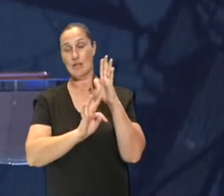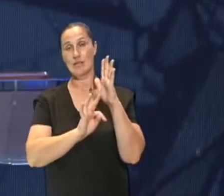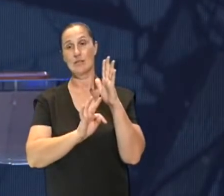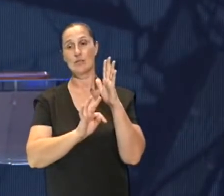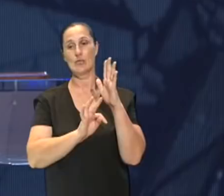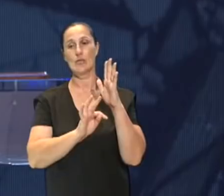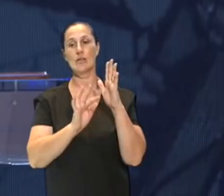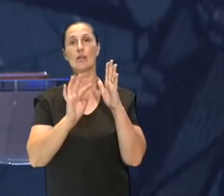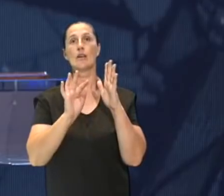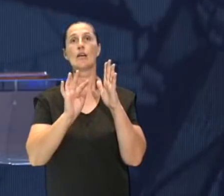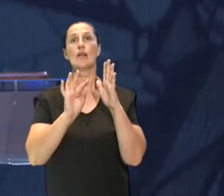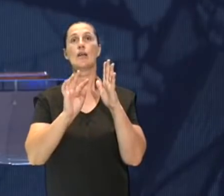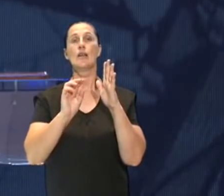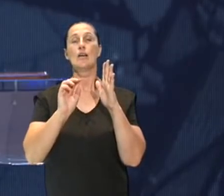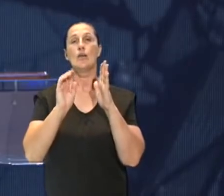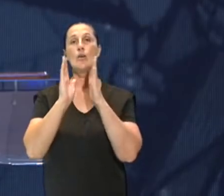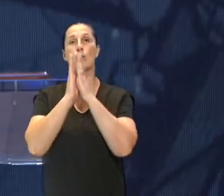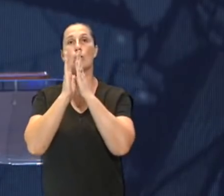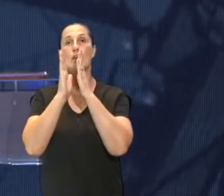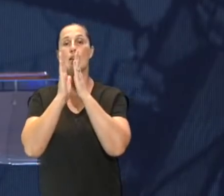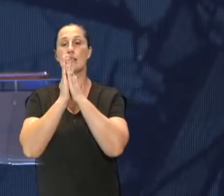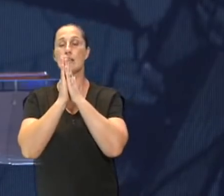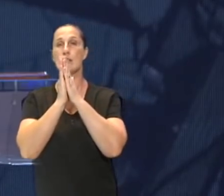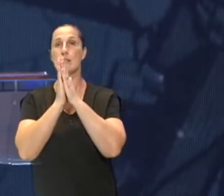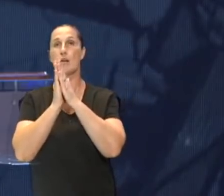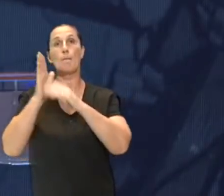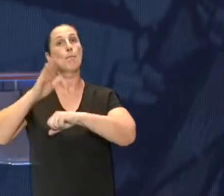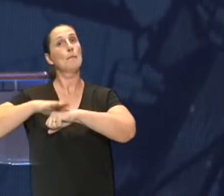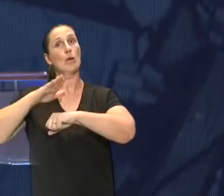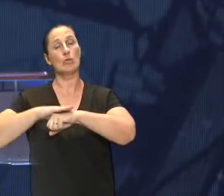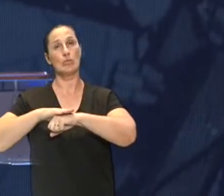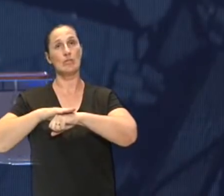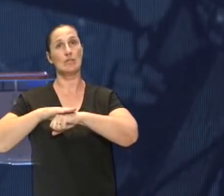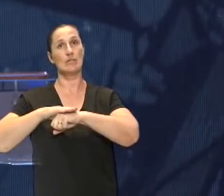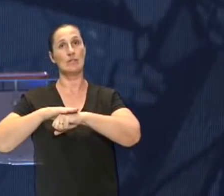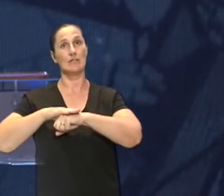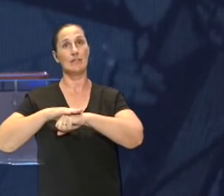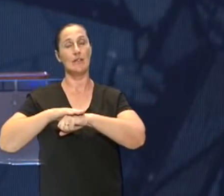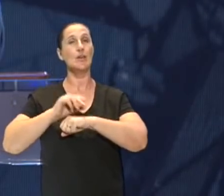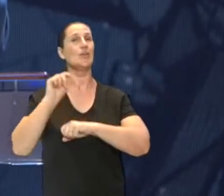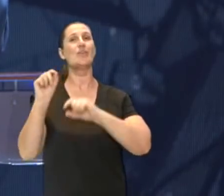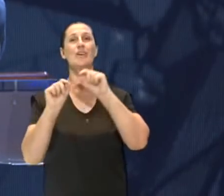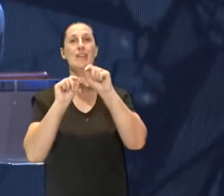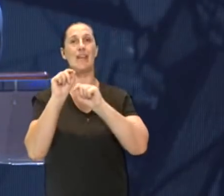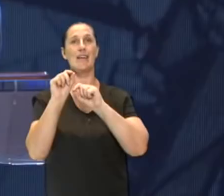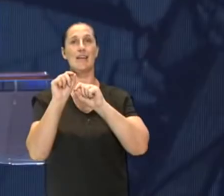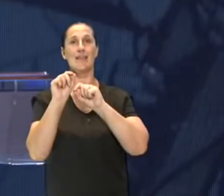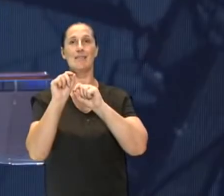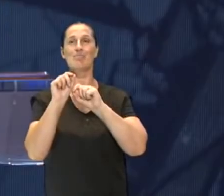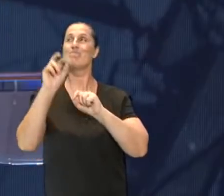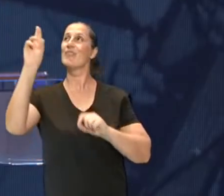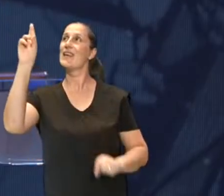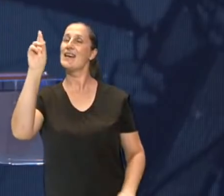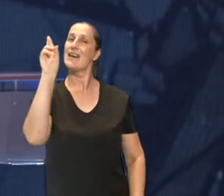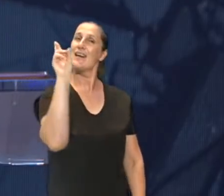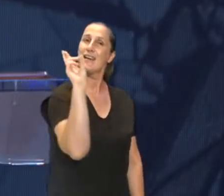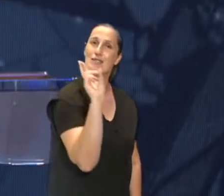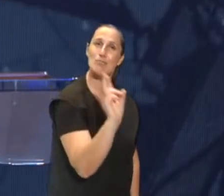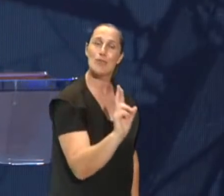que a oração produz. A oração produz resposta de